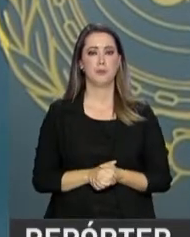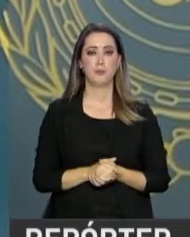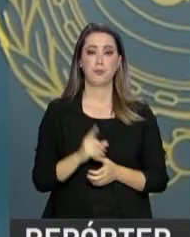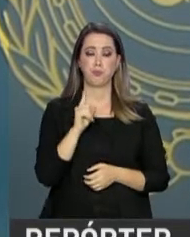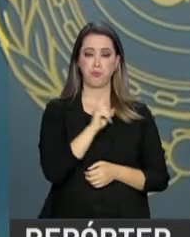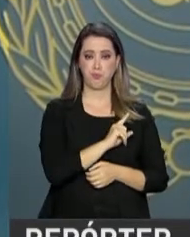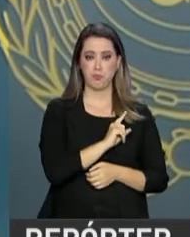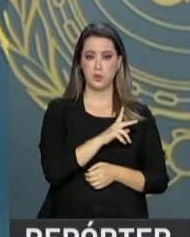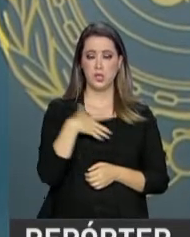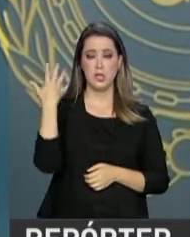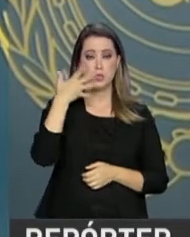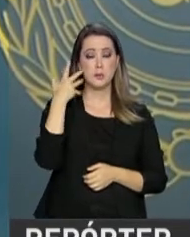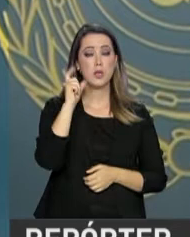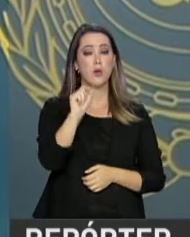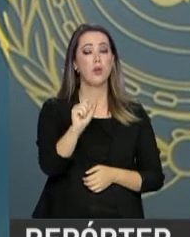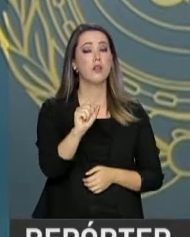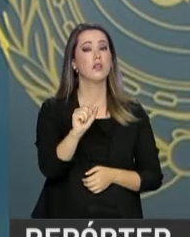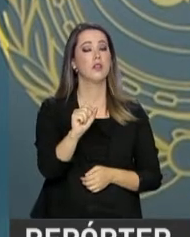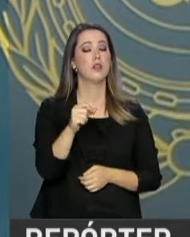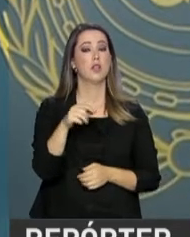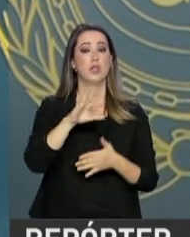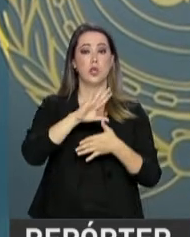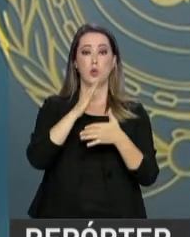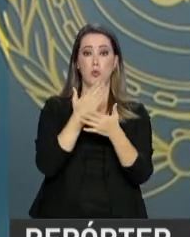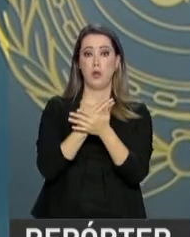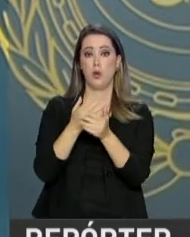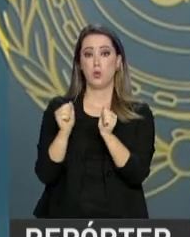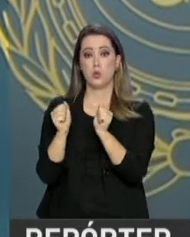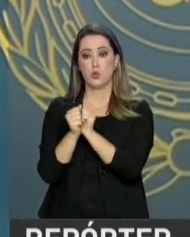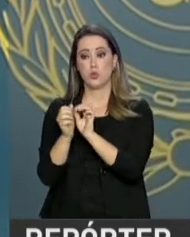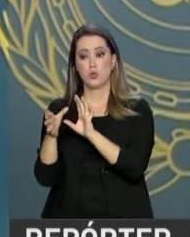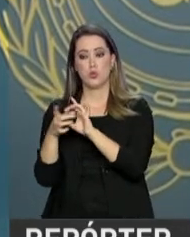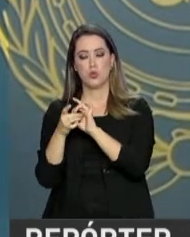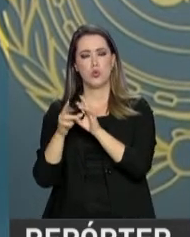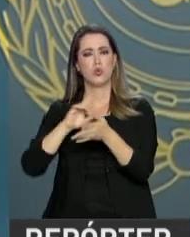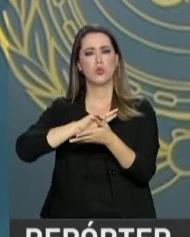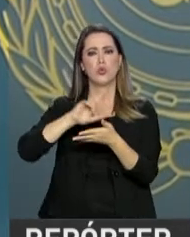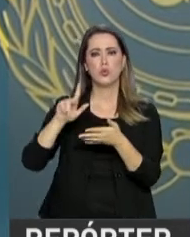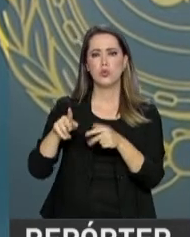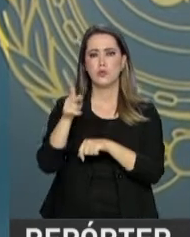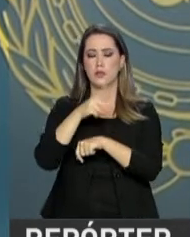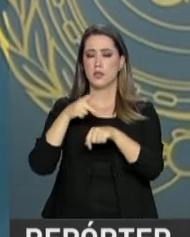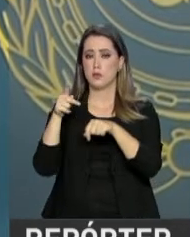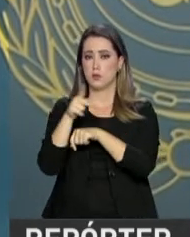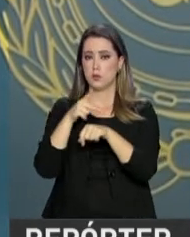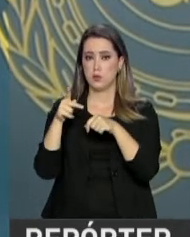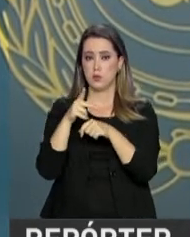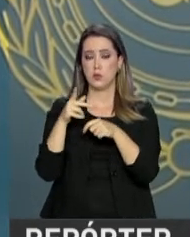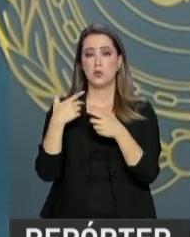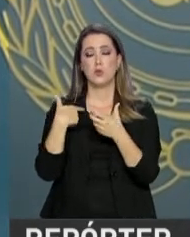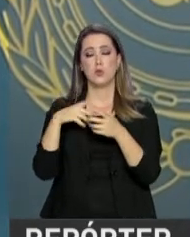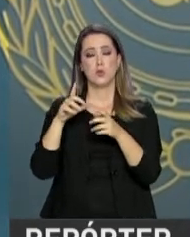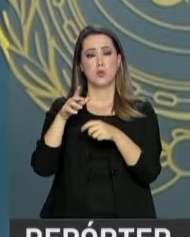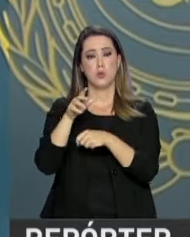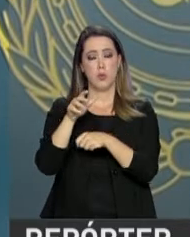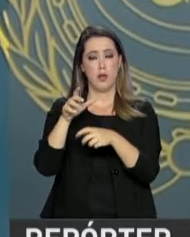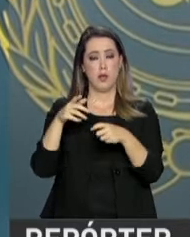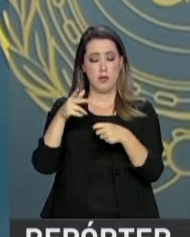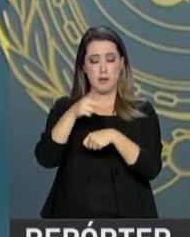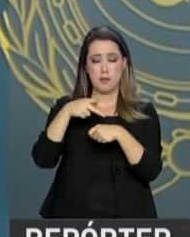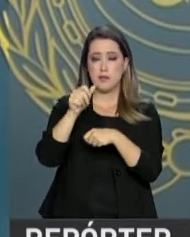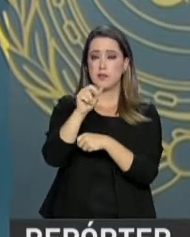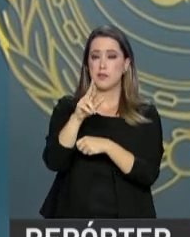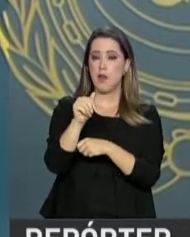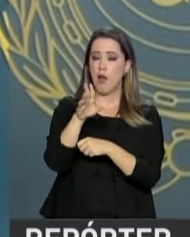mercosul acordos de livre comércio com a jordânia e com o líbano e retomamos também conversas com o marrocos